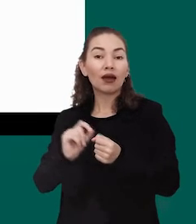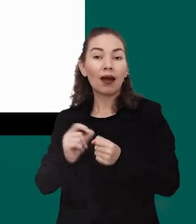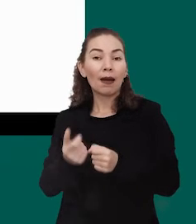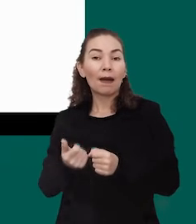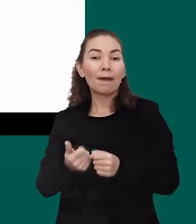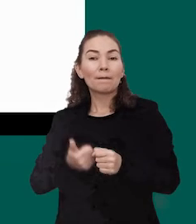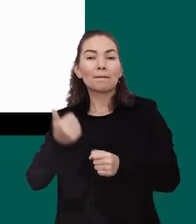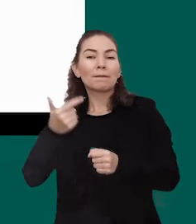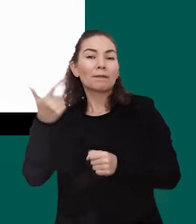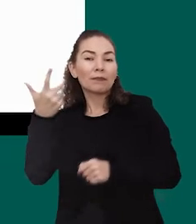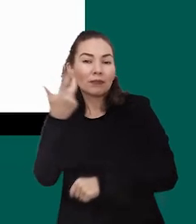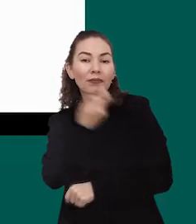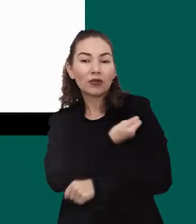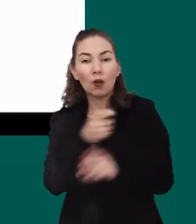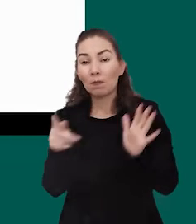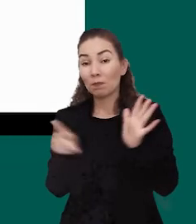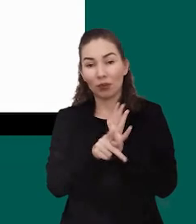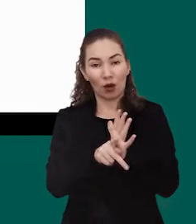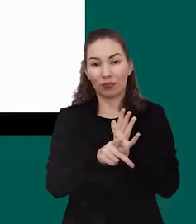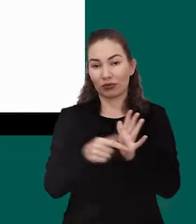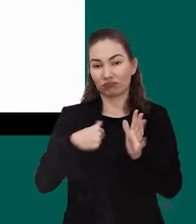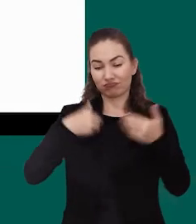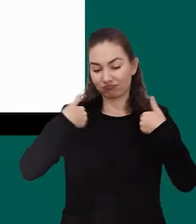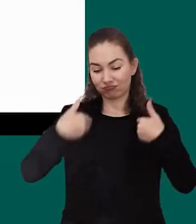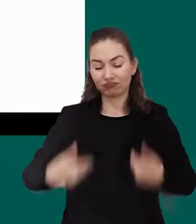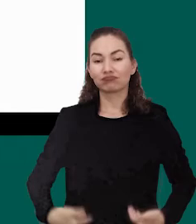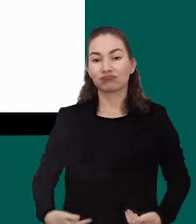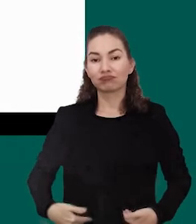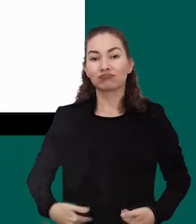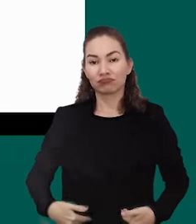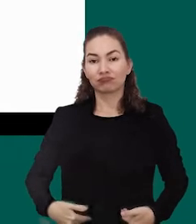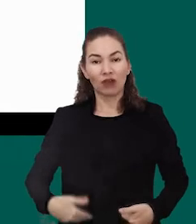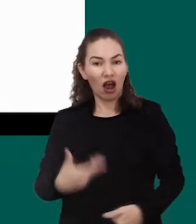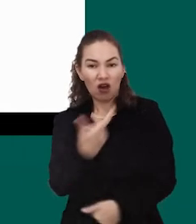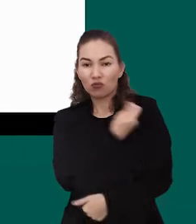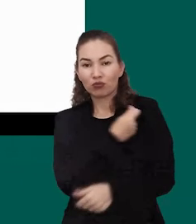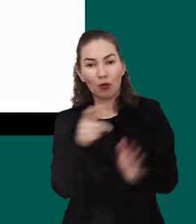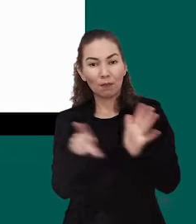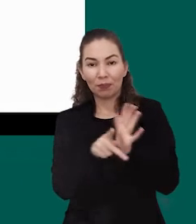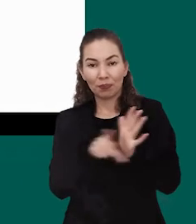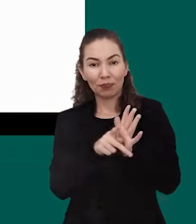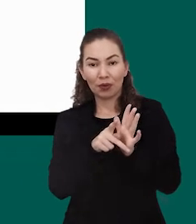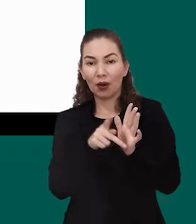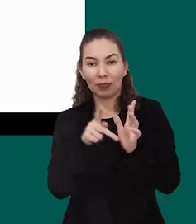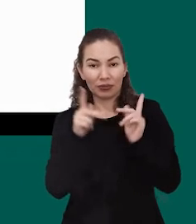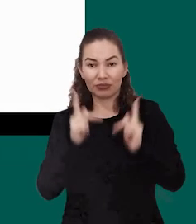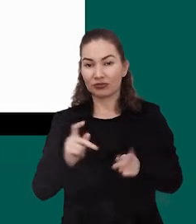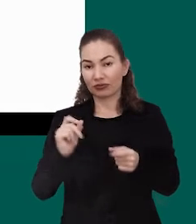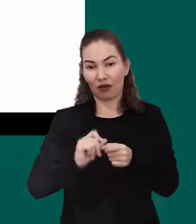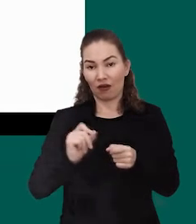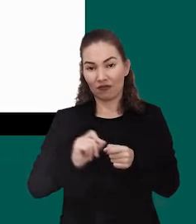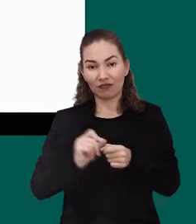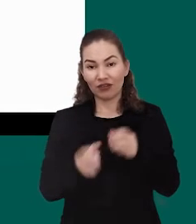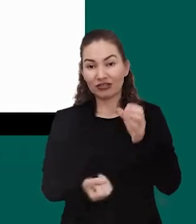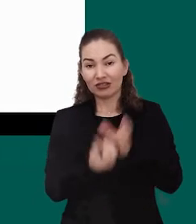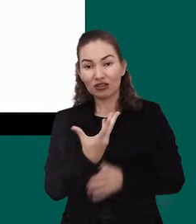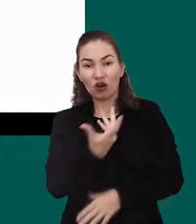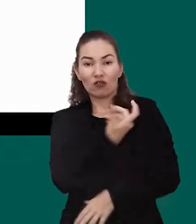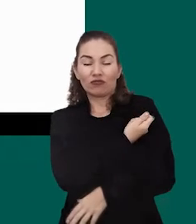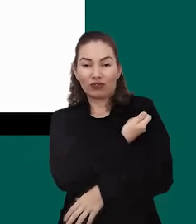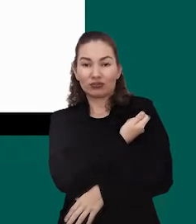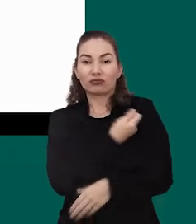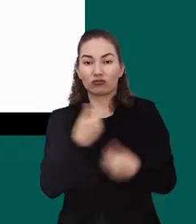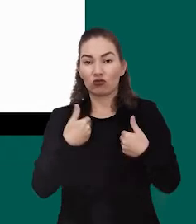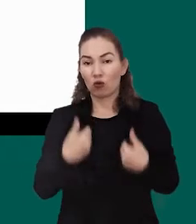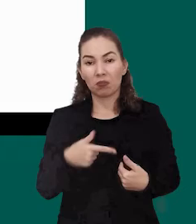nos próprios filhos e nele próprio, né, para provar para a comunidade que aquilo poderia realmente ser efetivo, que parecia ser uma grande loucura. A coisa toda funcionou, né,